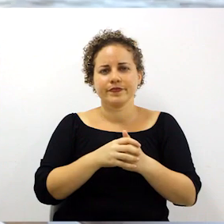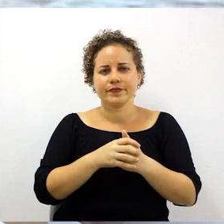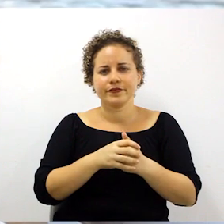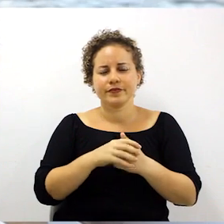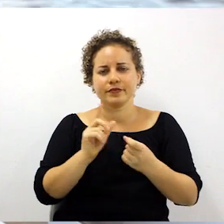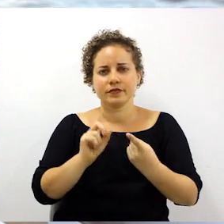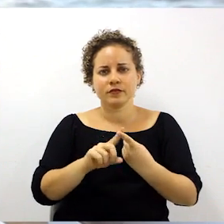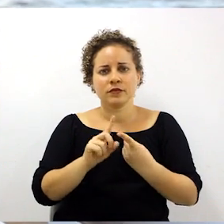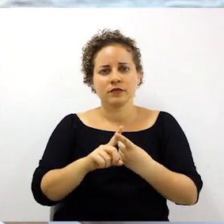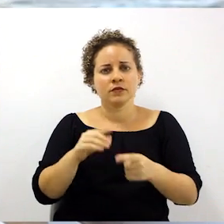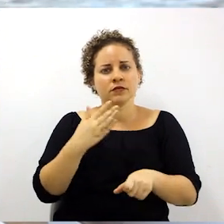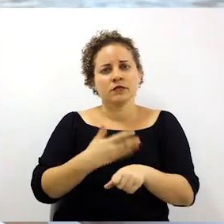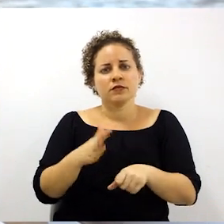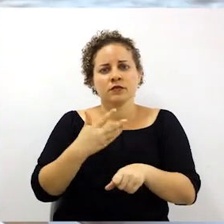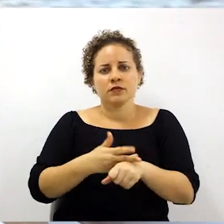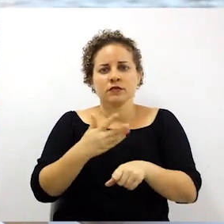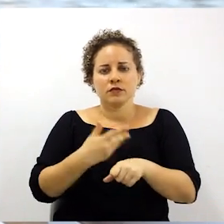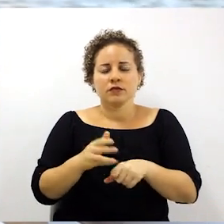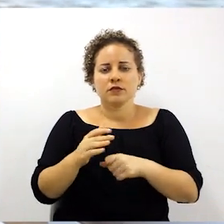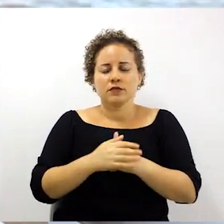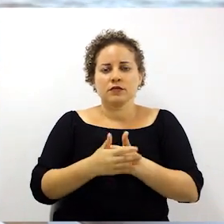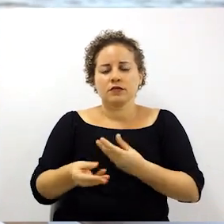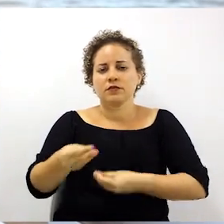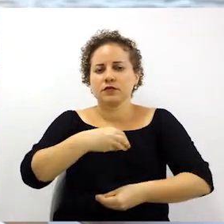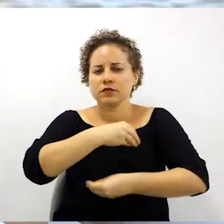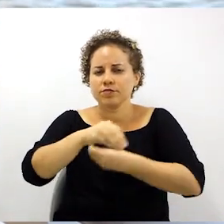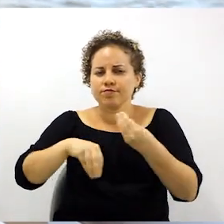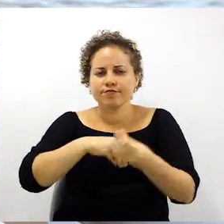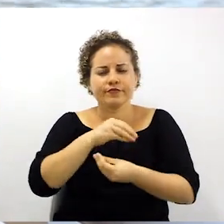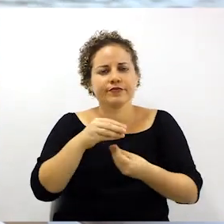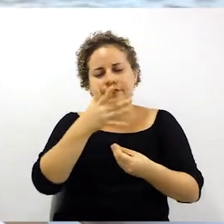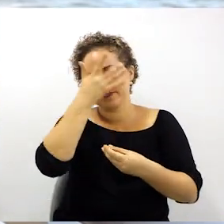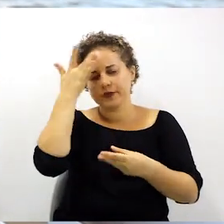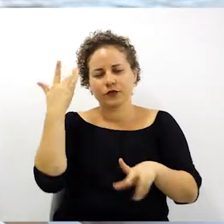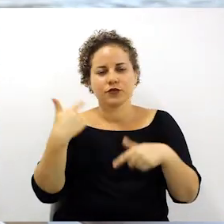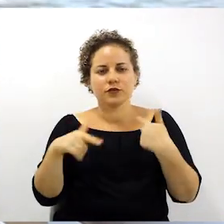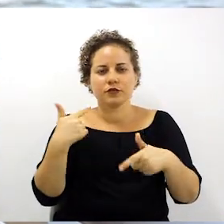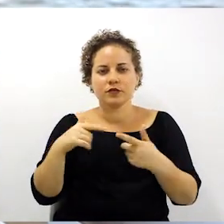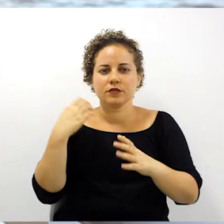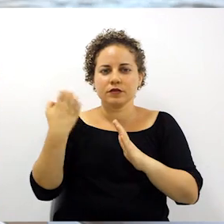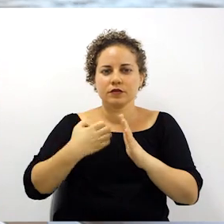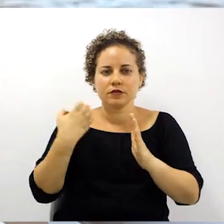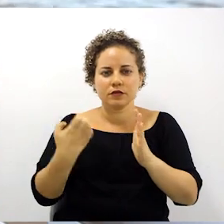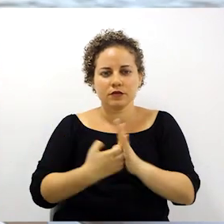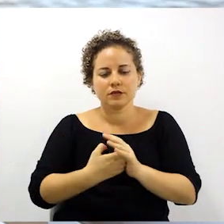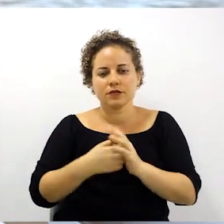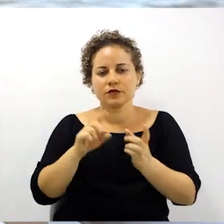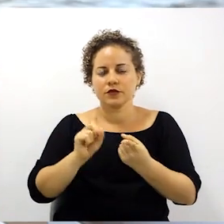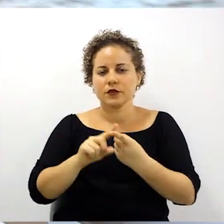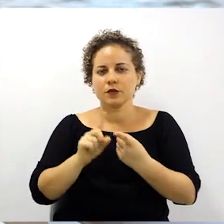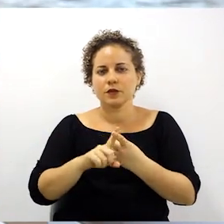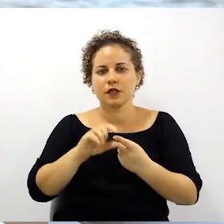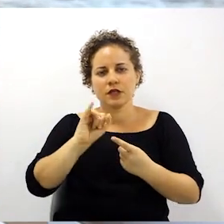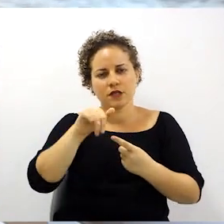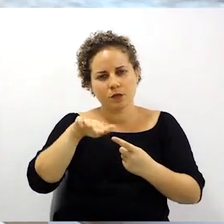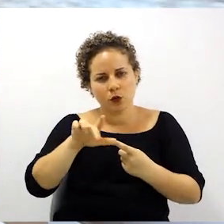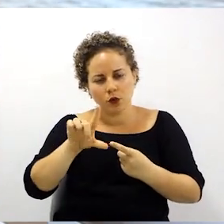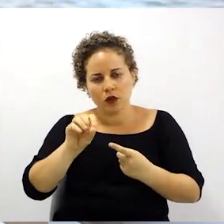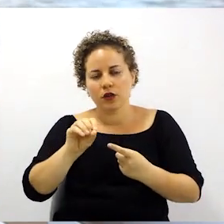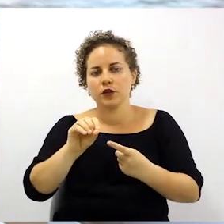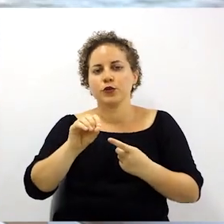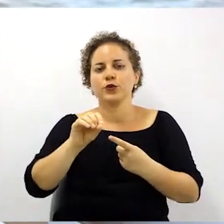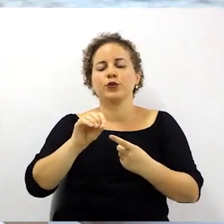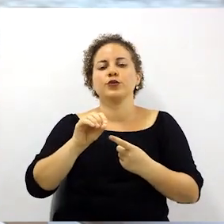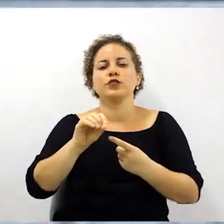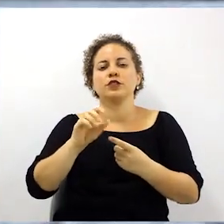onde vem a parte prática, onde você pode envolver vários trabalhadores e várias empresas para fazer um simulado de resgate, por